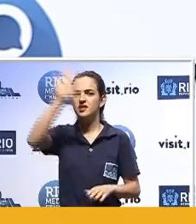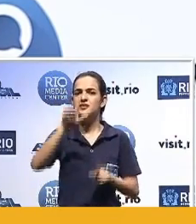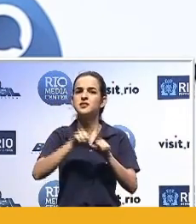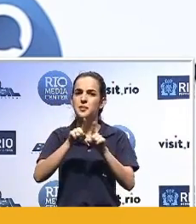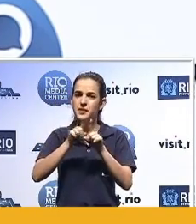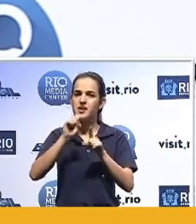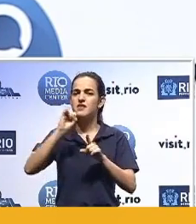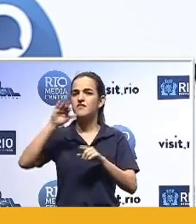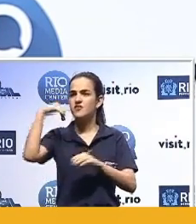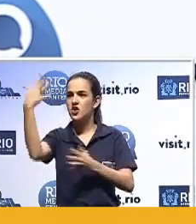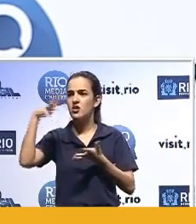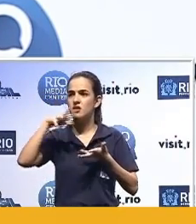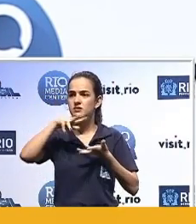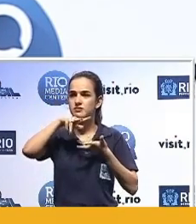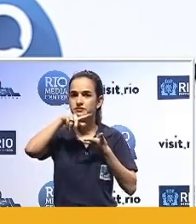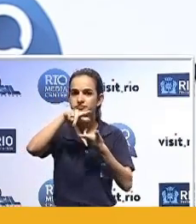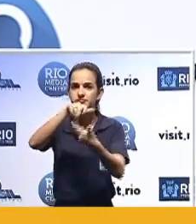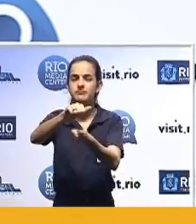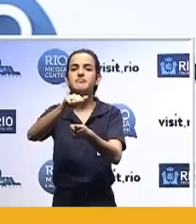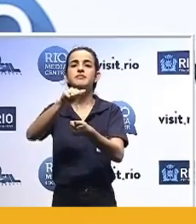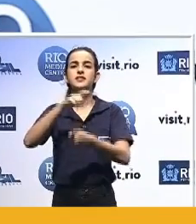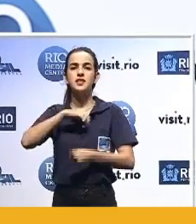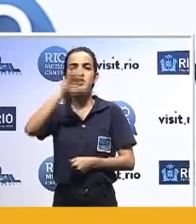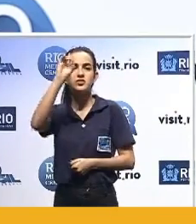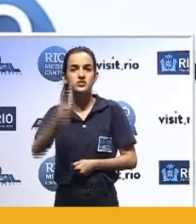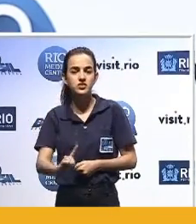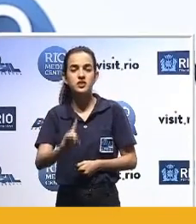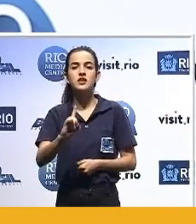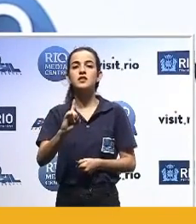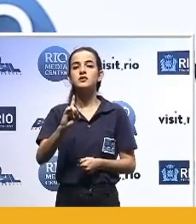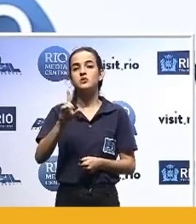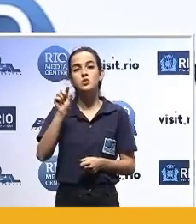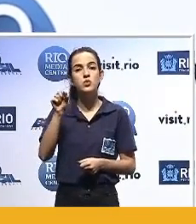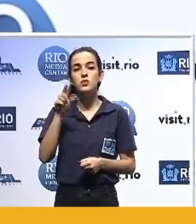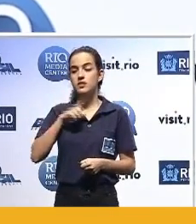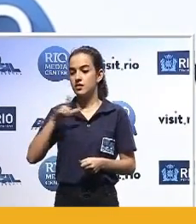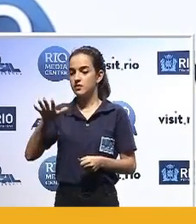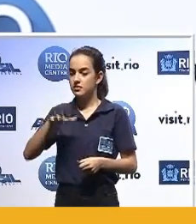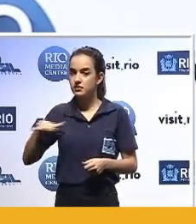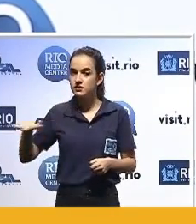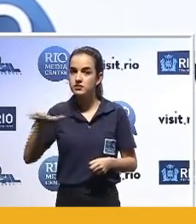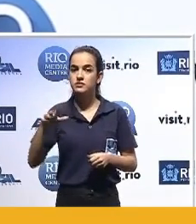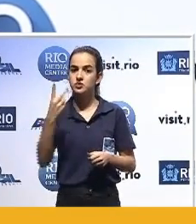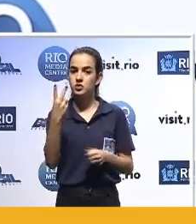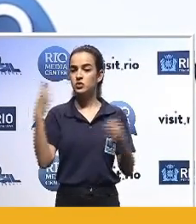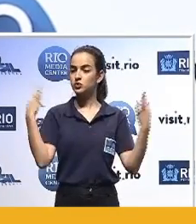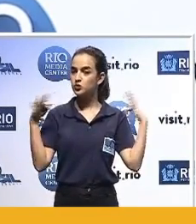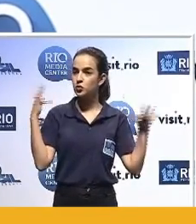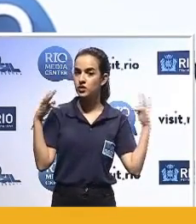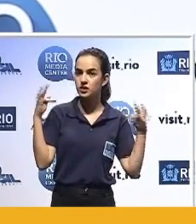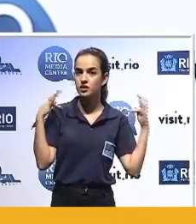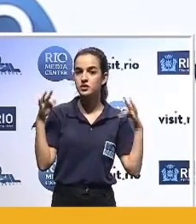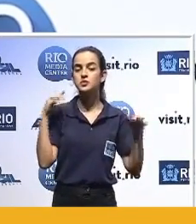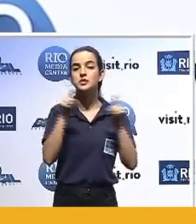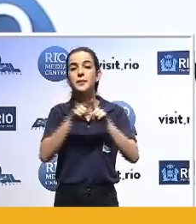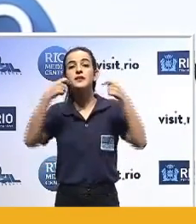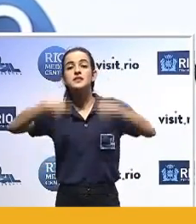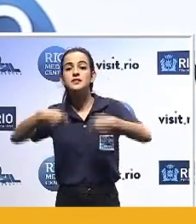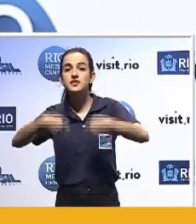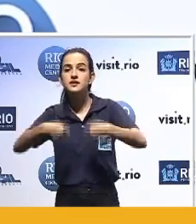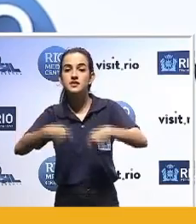internacional, é um direito de um lado e, de outro lado, é um mercado. Né? E essas duas coisas são